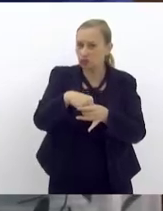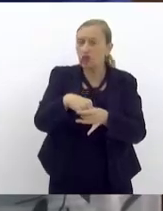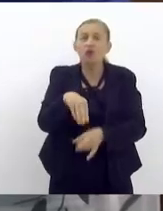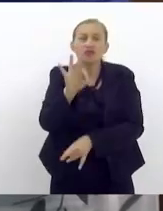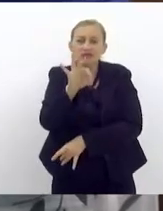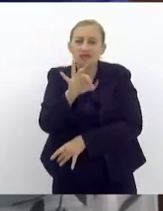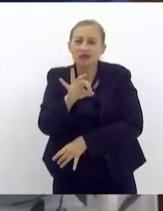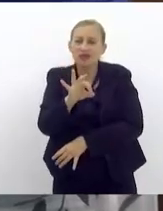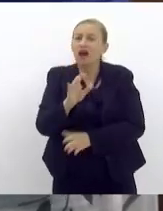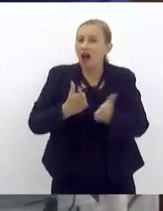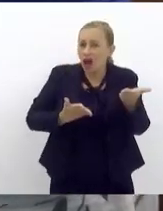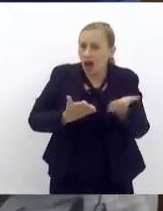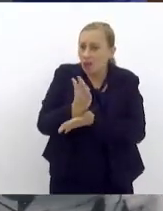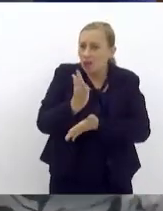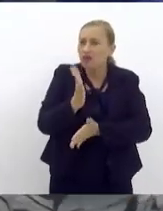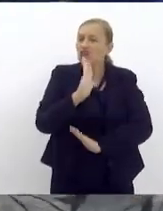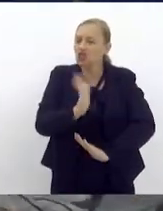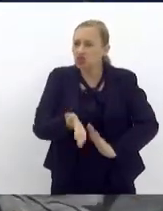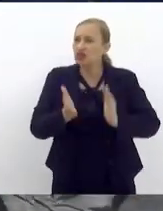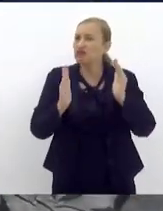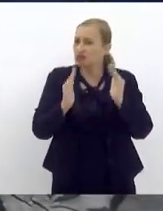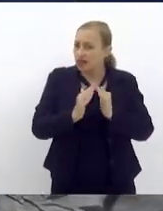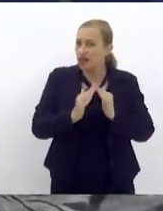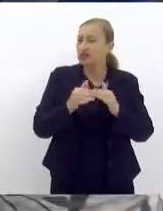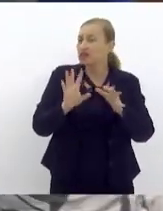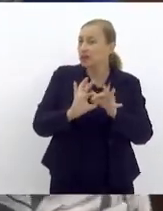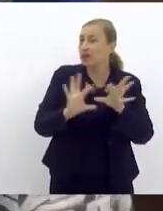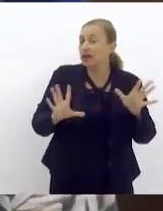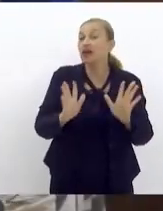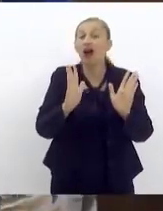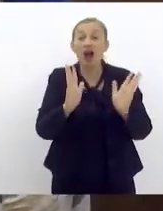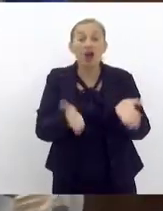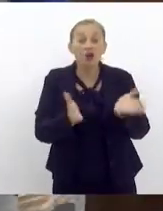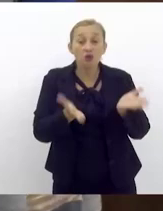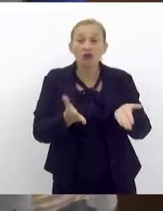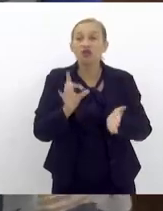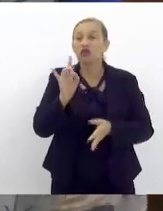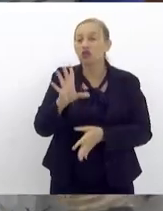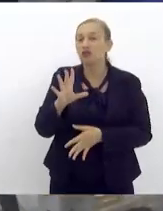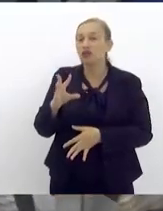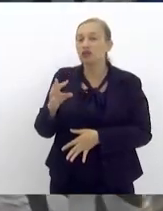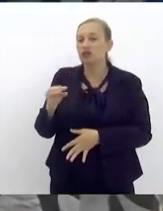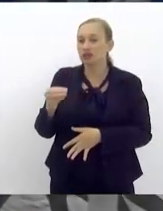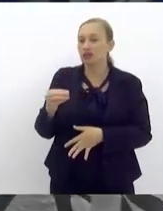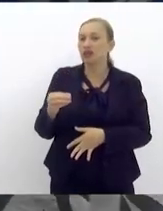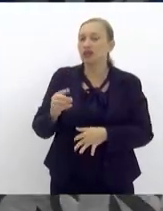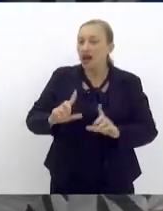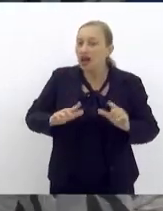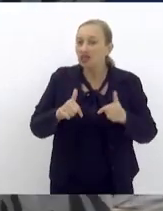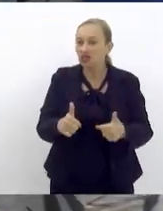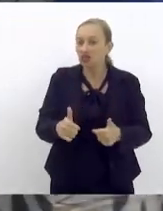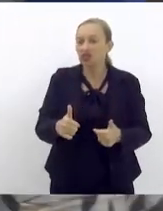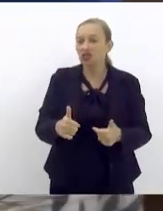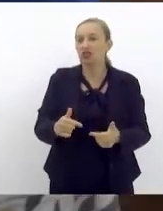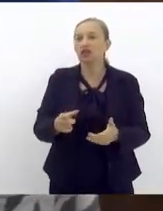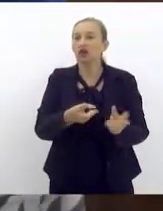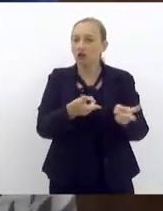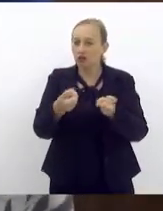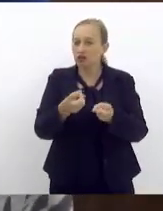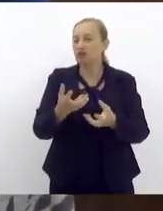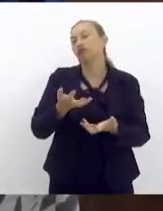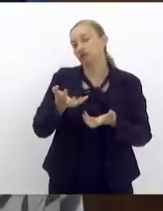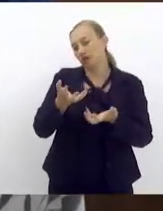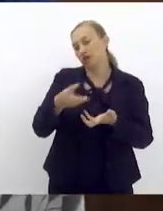legal aprovado nessa casa e sancionado só falta ela existir no terreno era essa observação